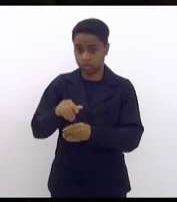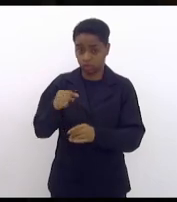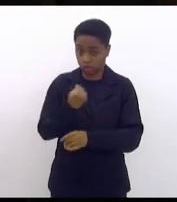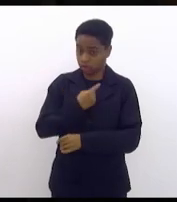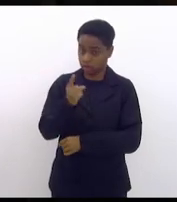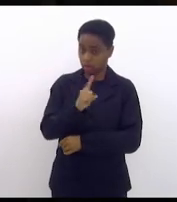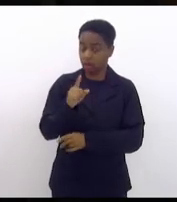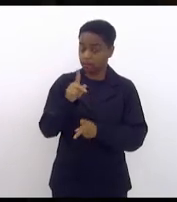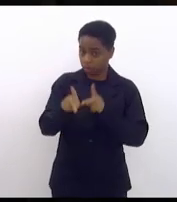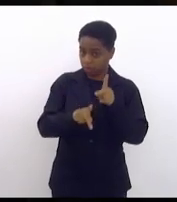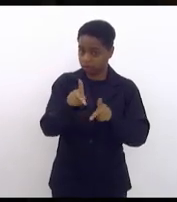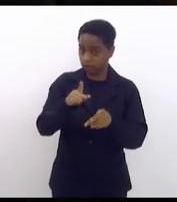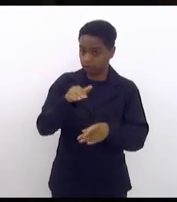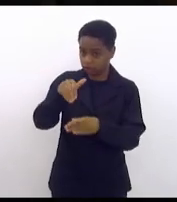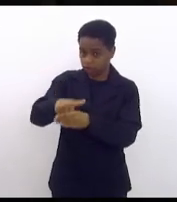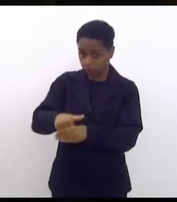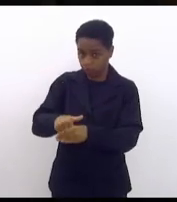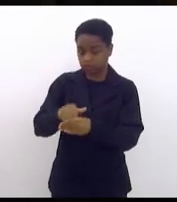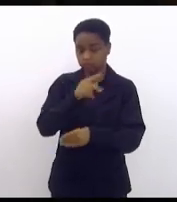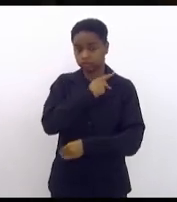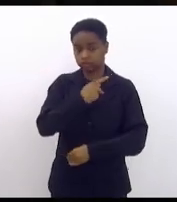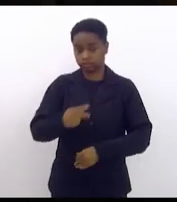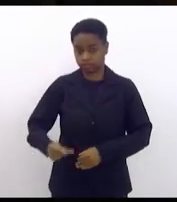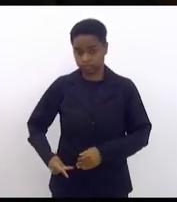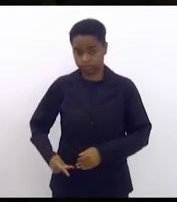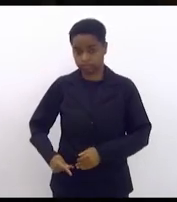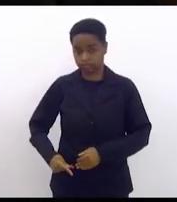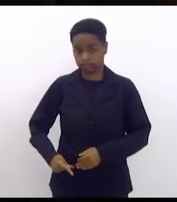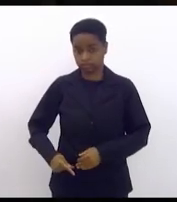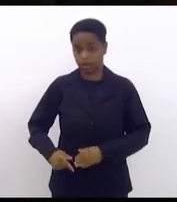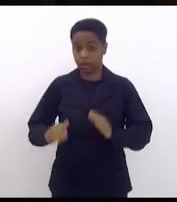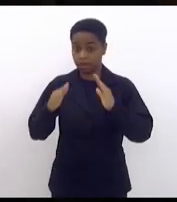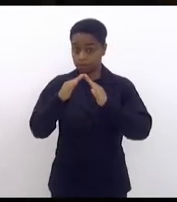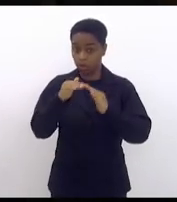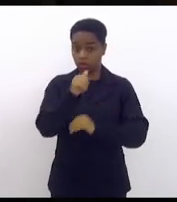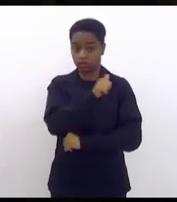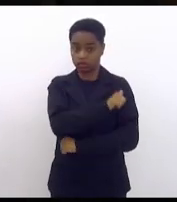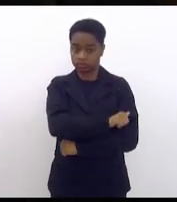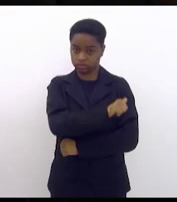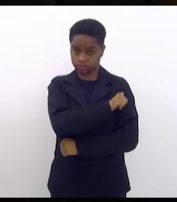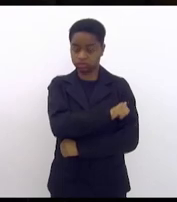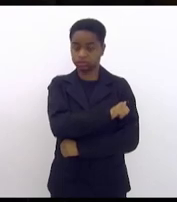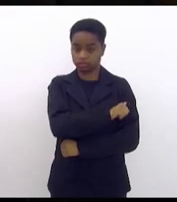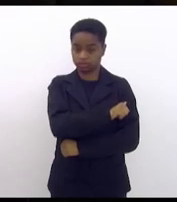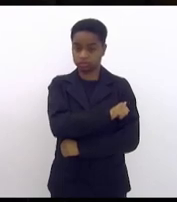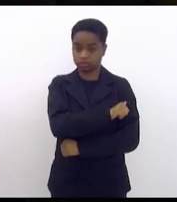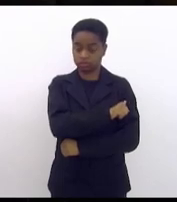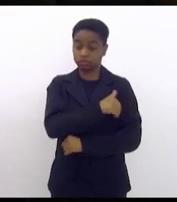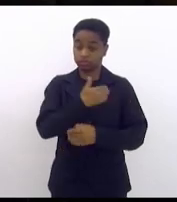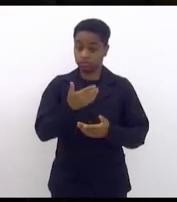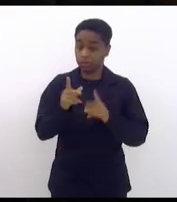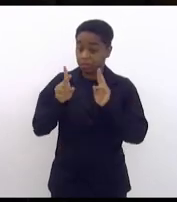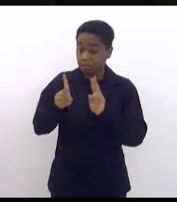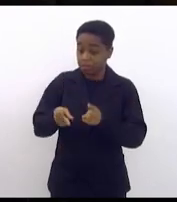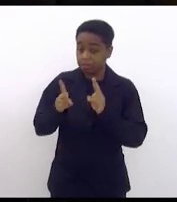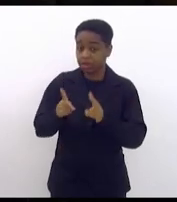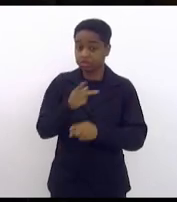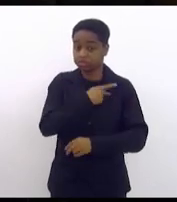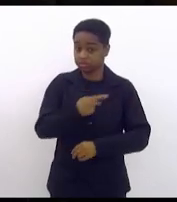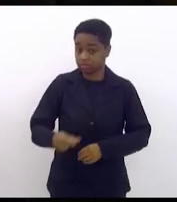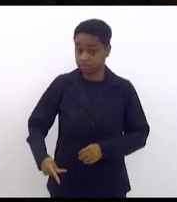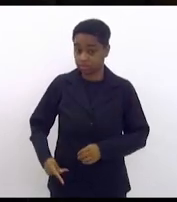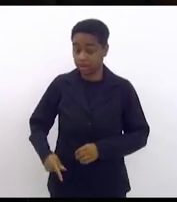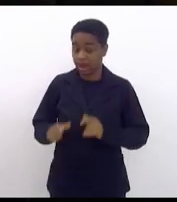A população elege um presidente com domicílio eleitoral no Rio de Janeiro e esse presidente toma